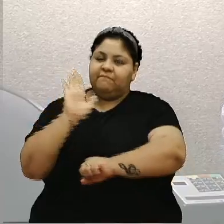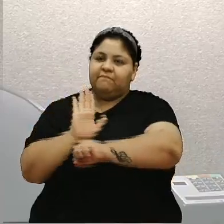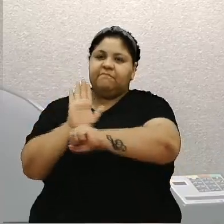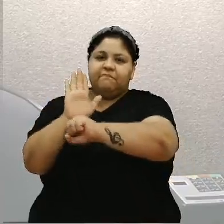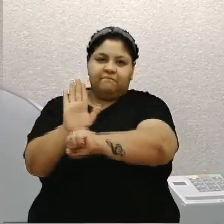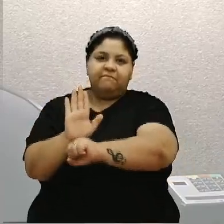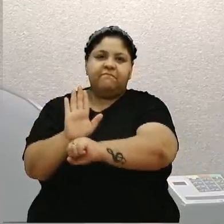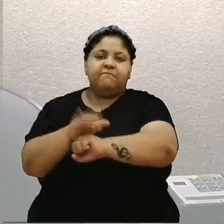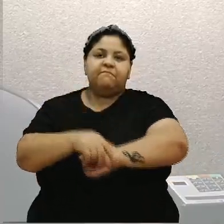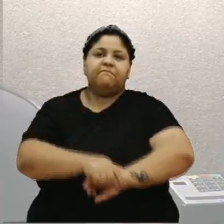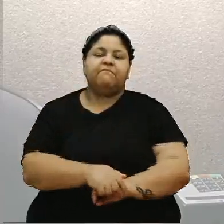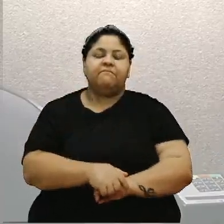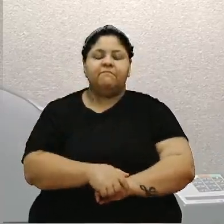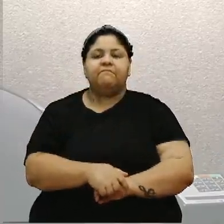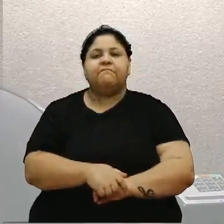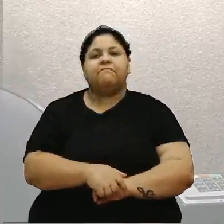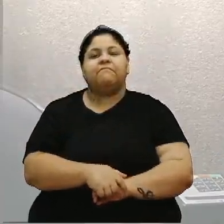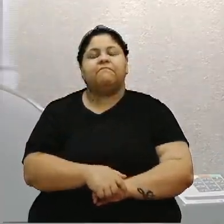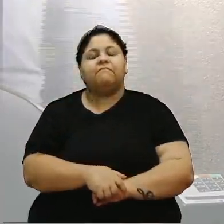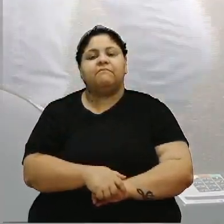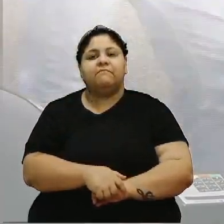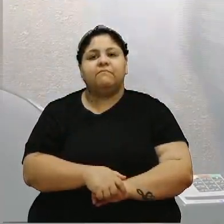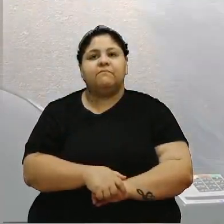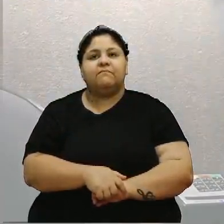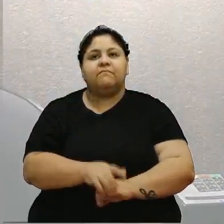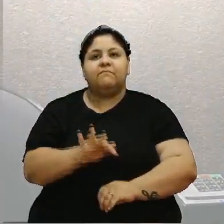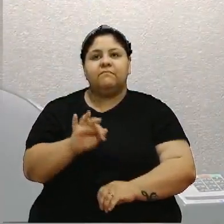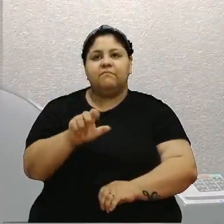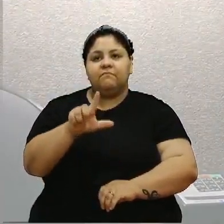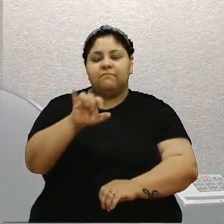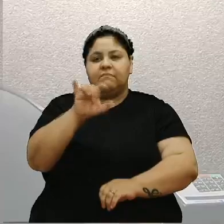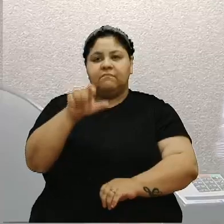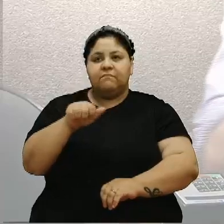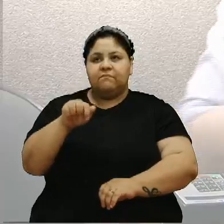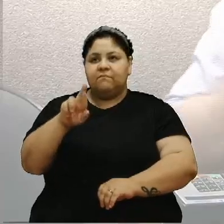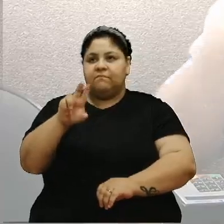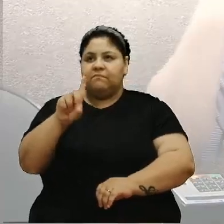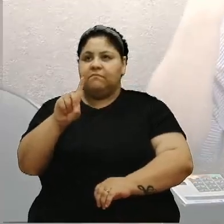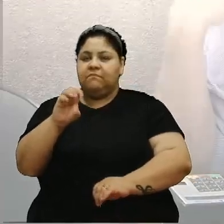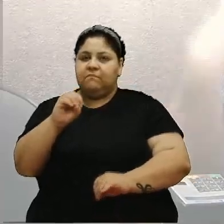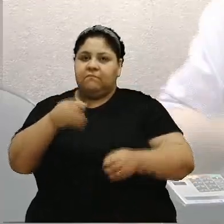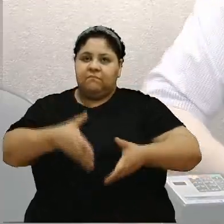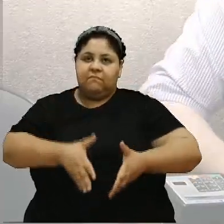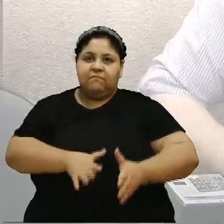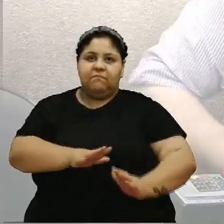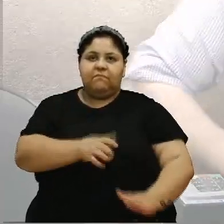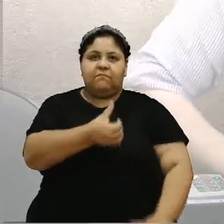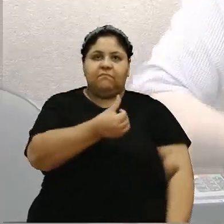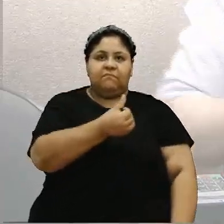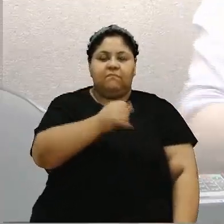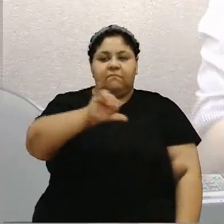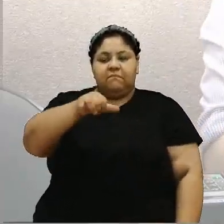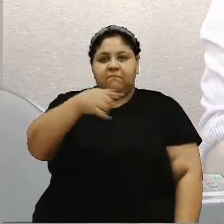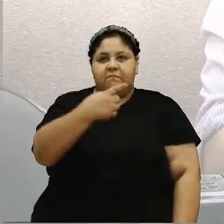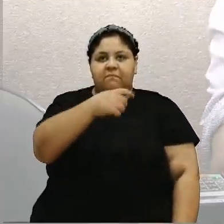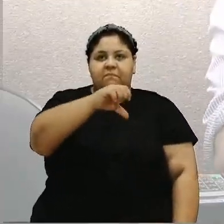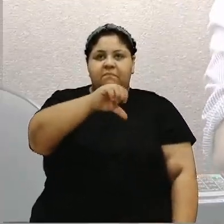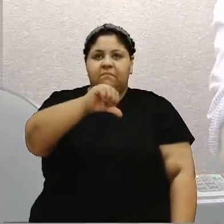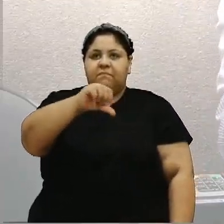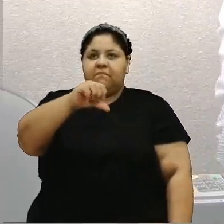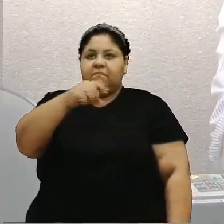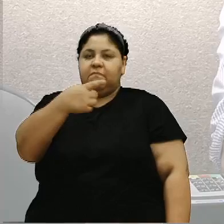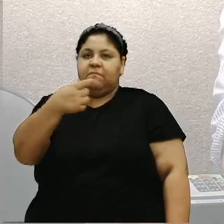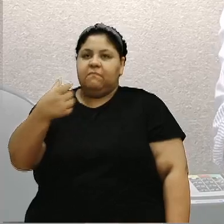né, ao nosso município. Felizardo da Silva Camargo, nascido em 6 de janeiro de 1916, no município de